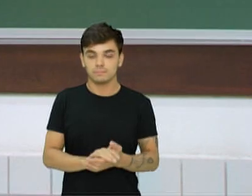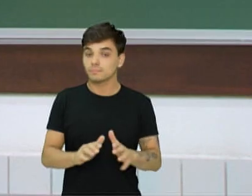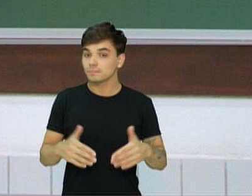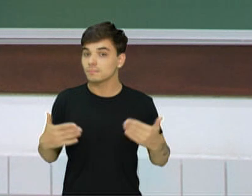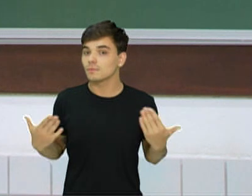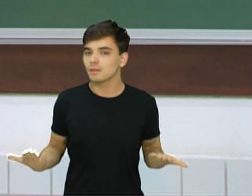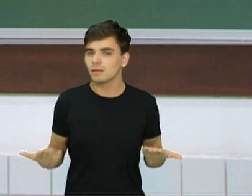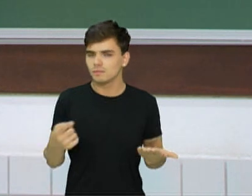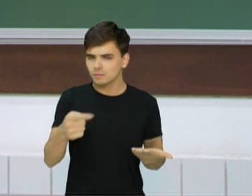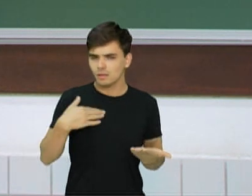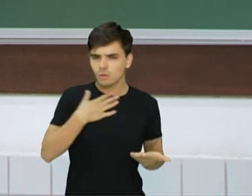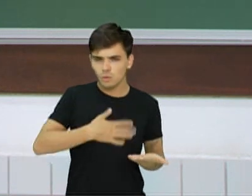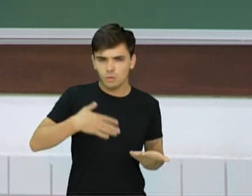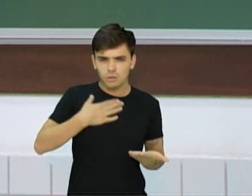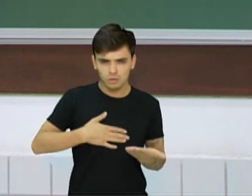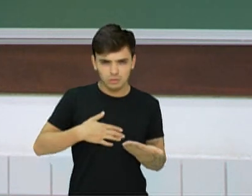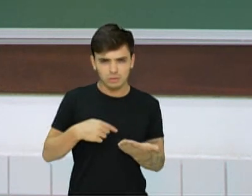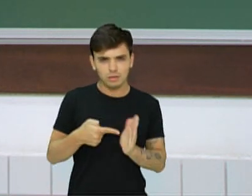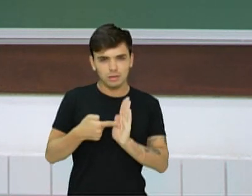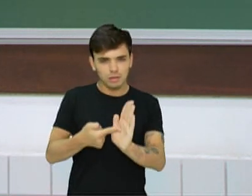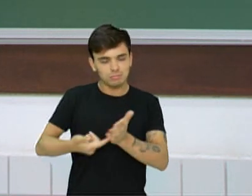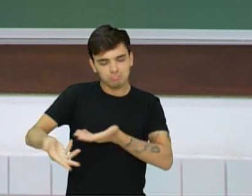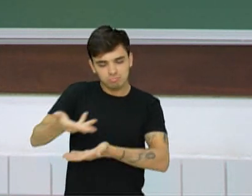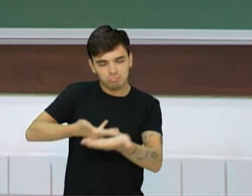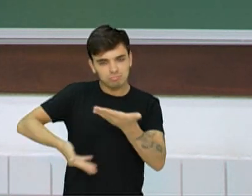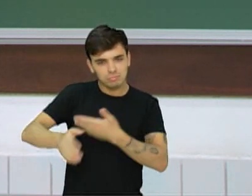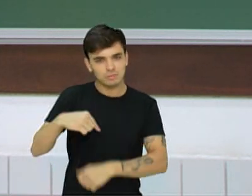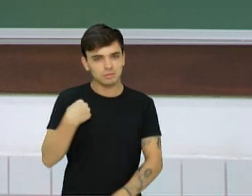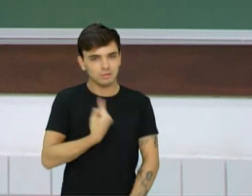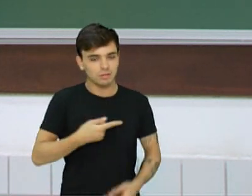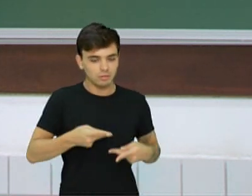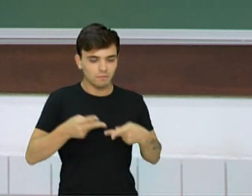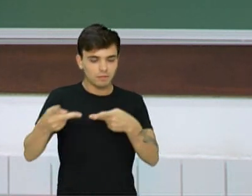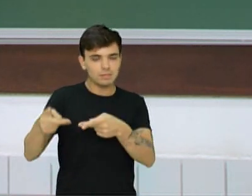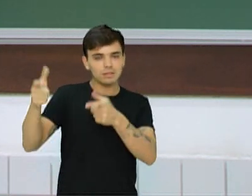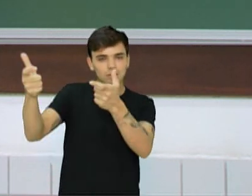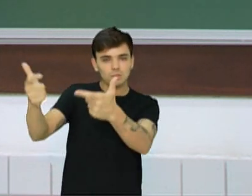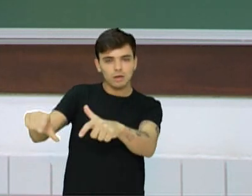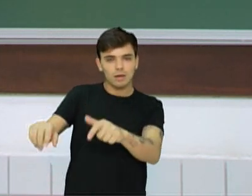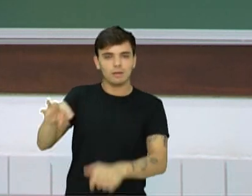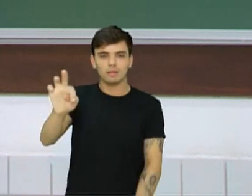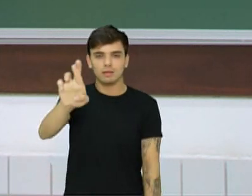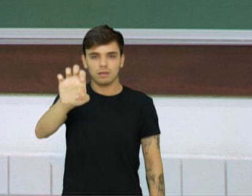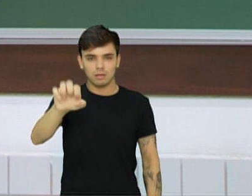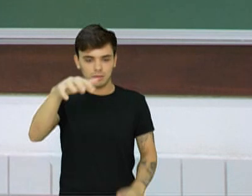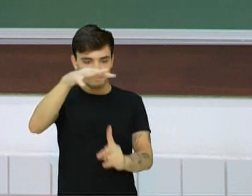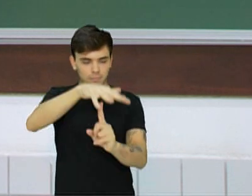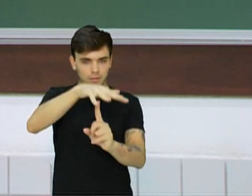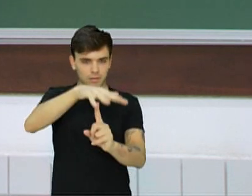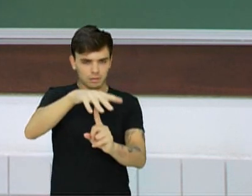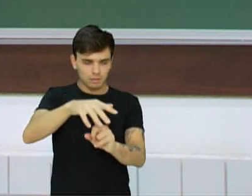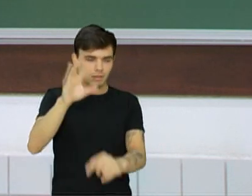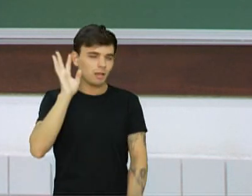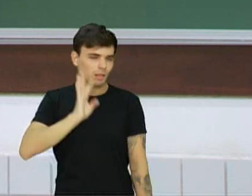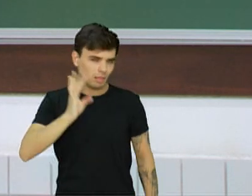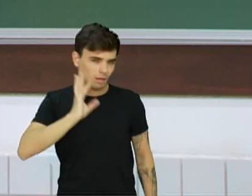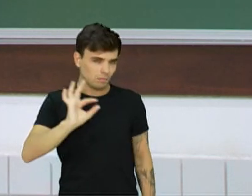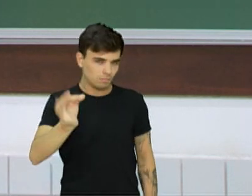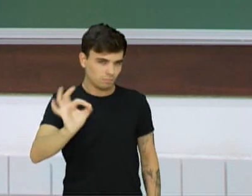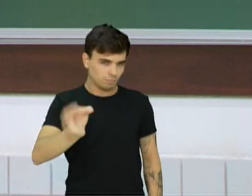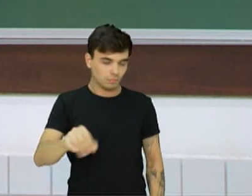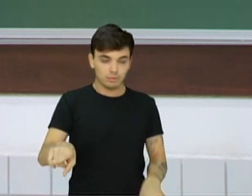E aí, pessoal, gostaram da nossa participação, da nossa visita ao TRE Paraná? Bem legal,